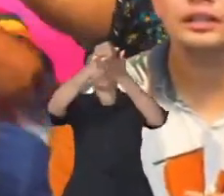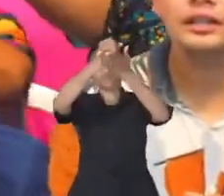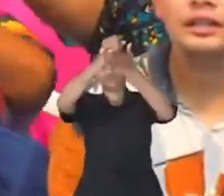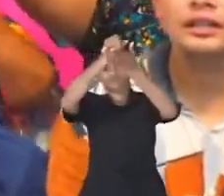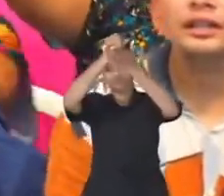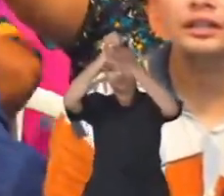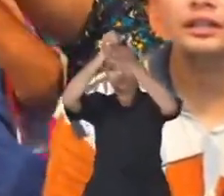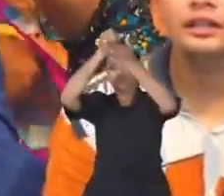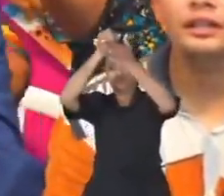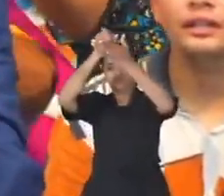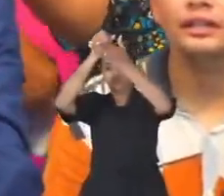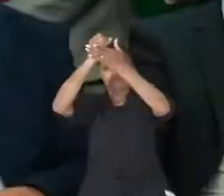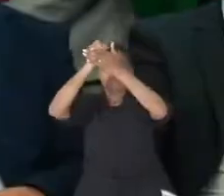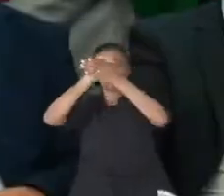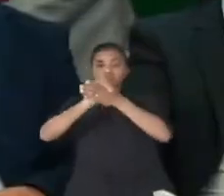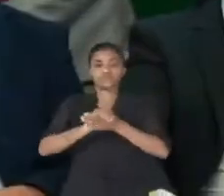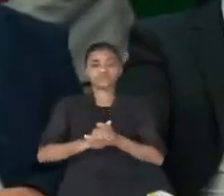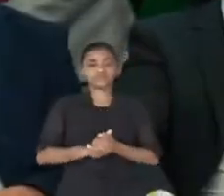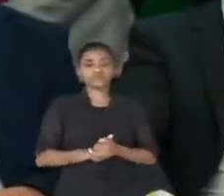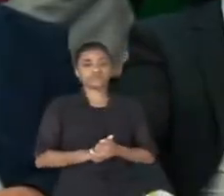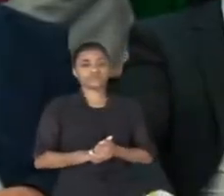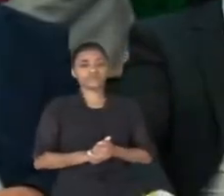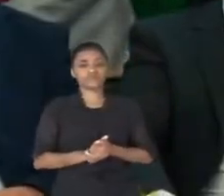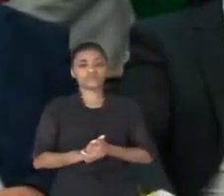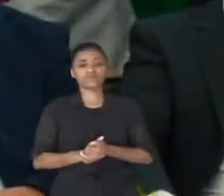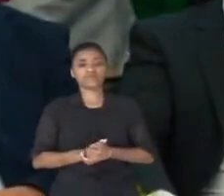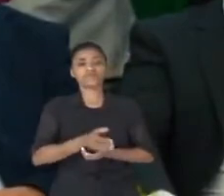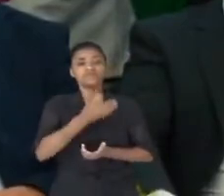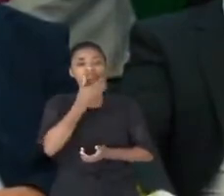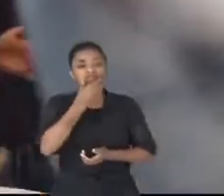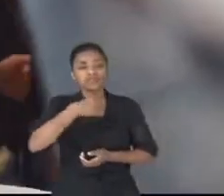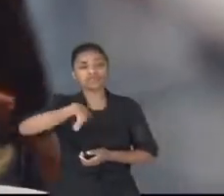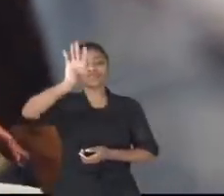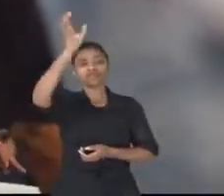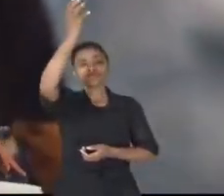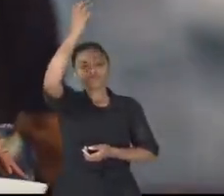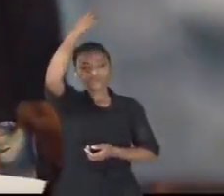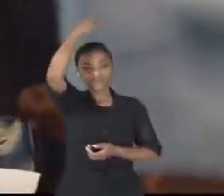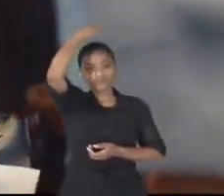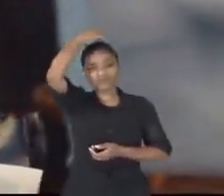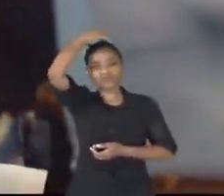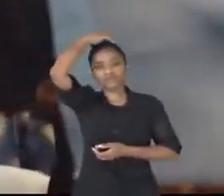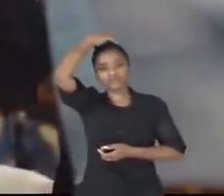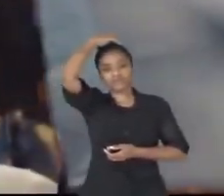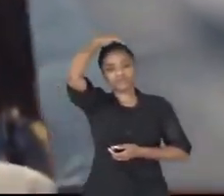mais, declare bem forte: o rei, o